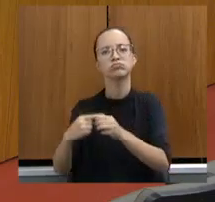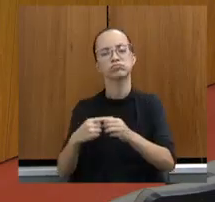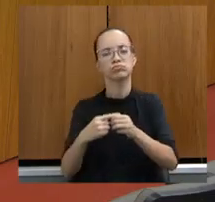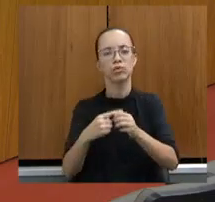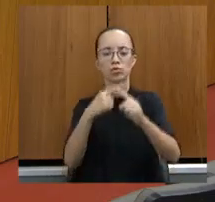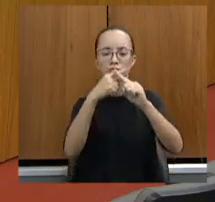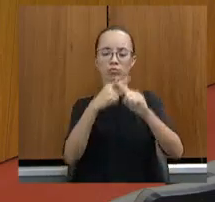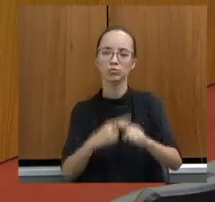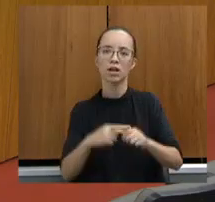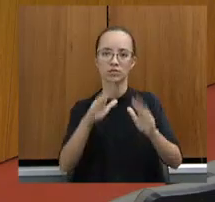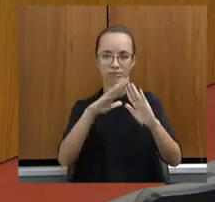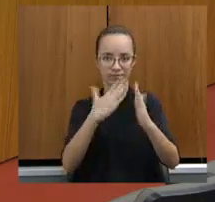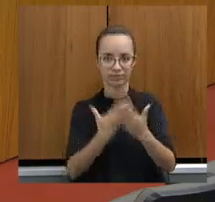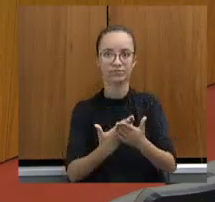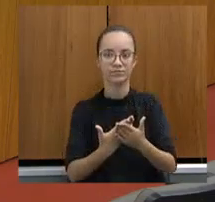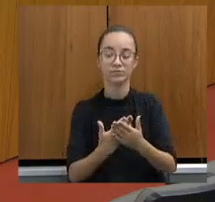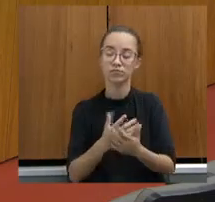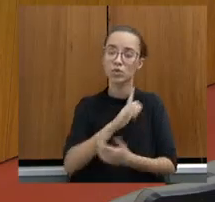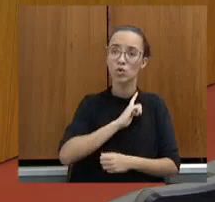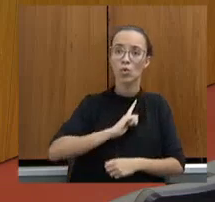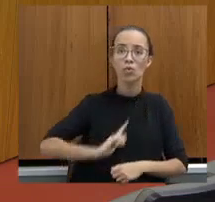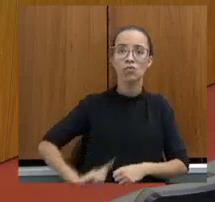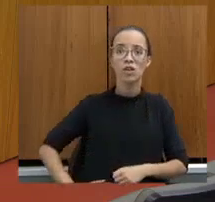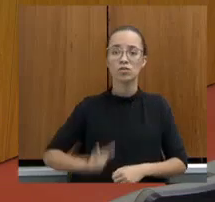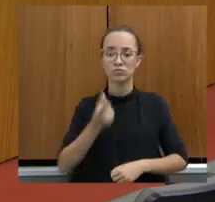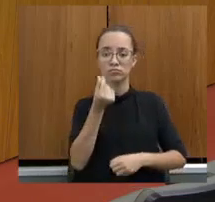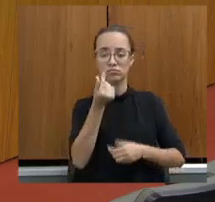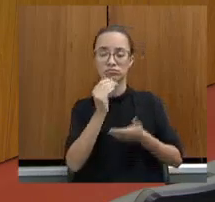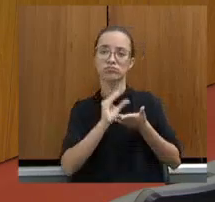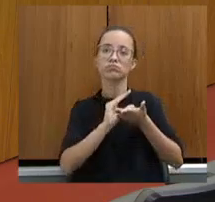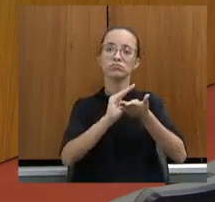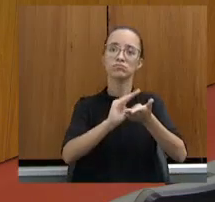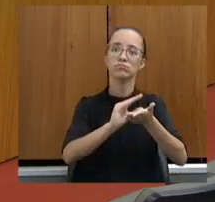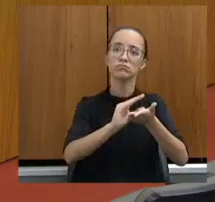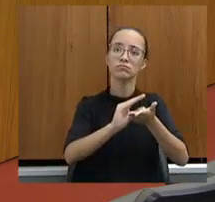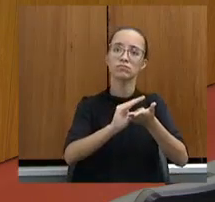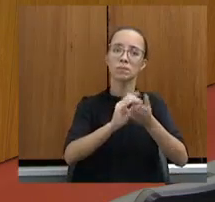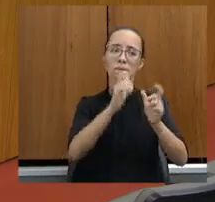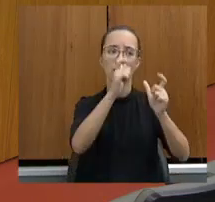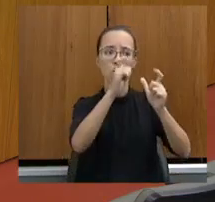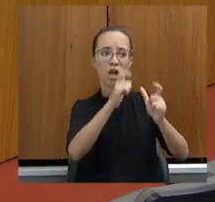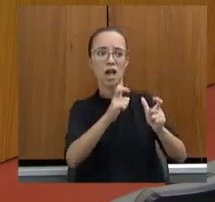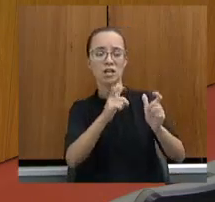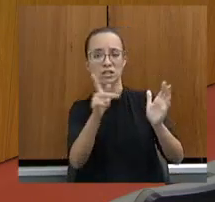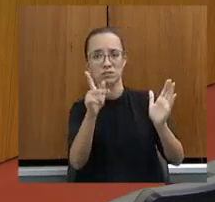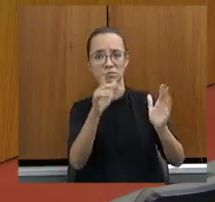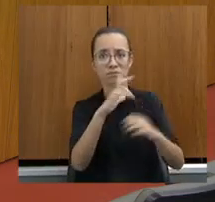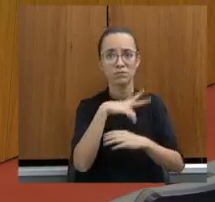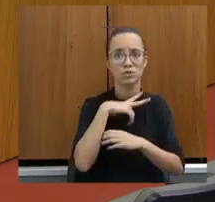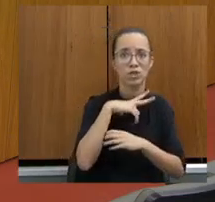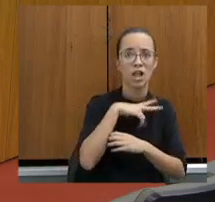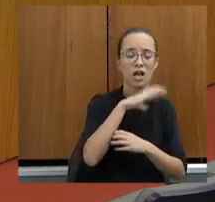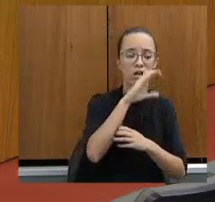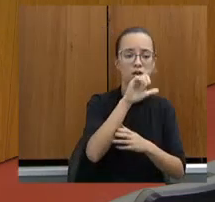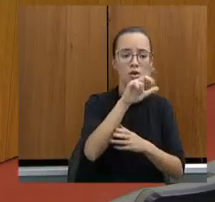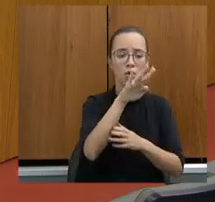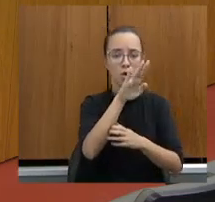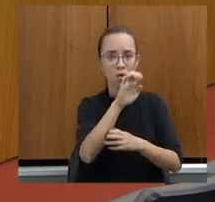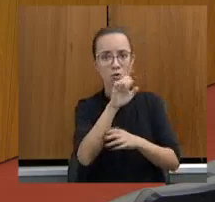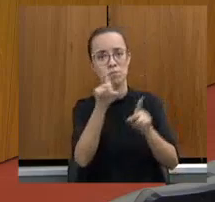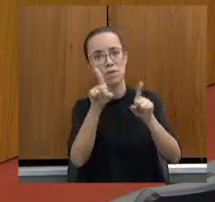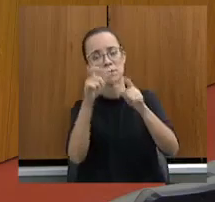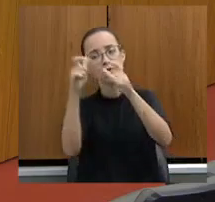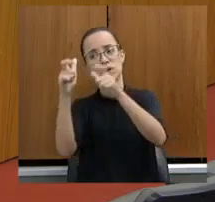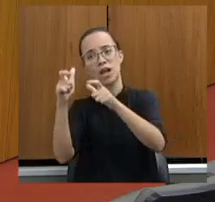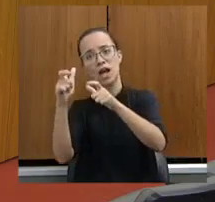colares e o governo dava dinheiro para clubes profissionais clubes de